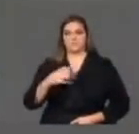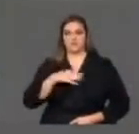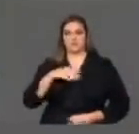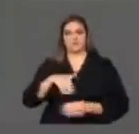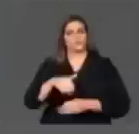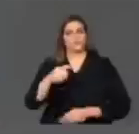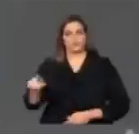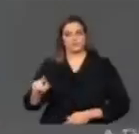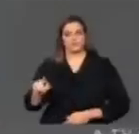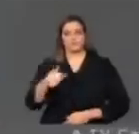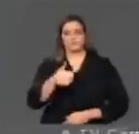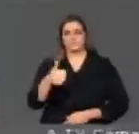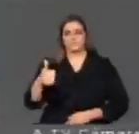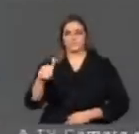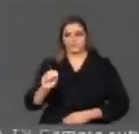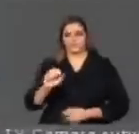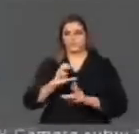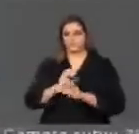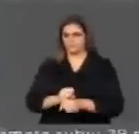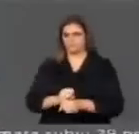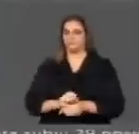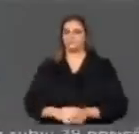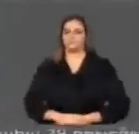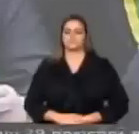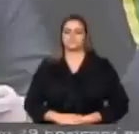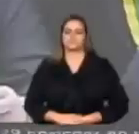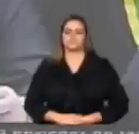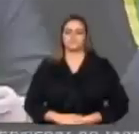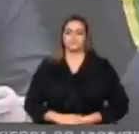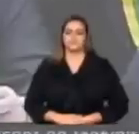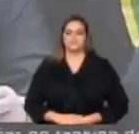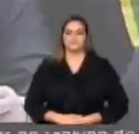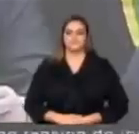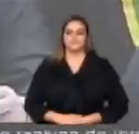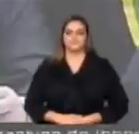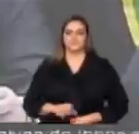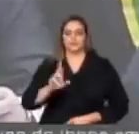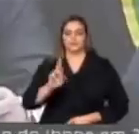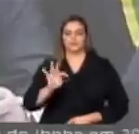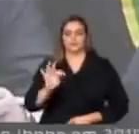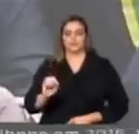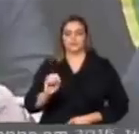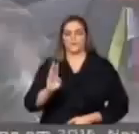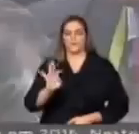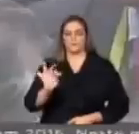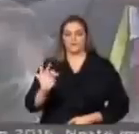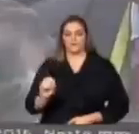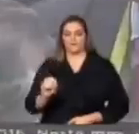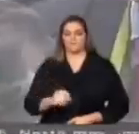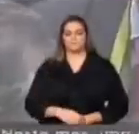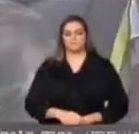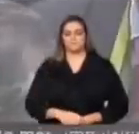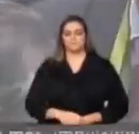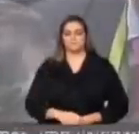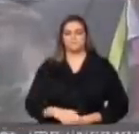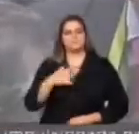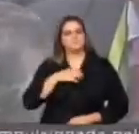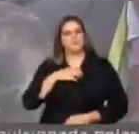contando 118 votos contrários. Como vota deputado Roberto Brito, do PP? Pela Bahia e